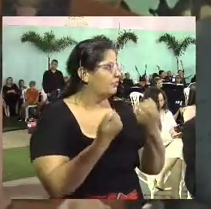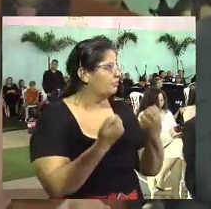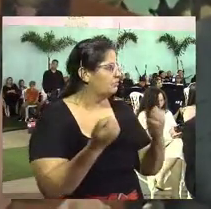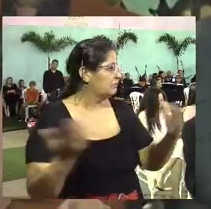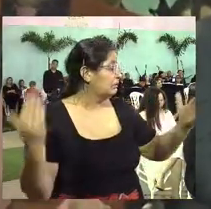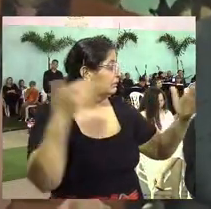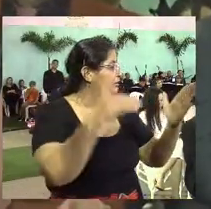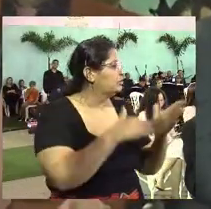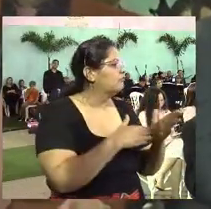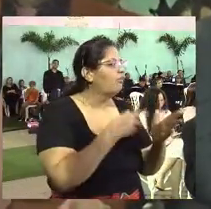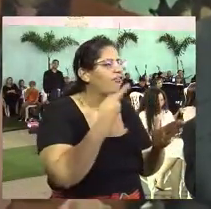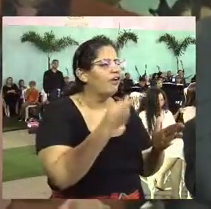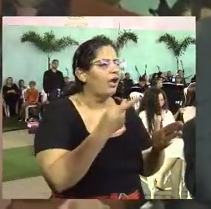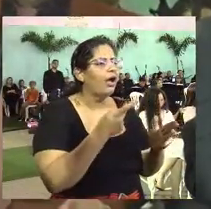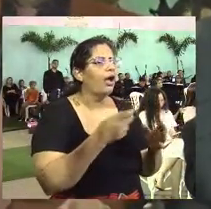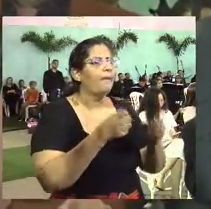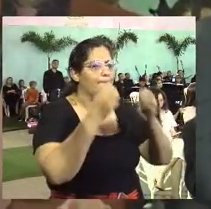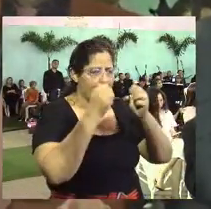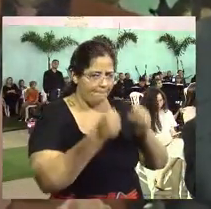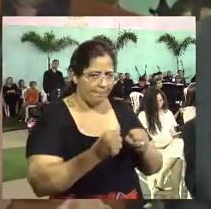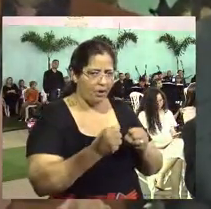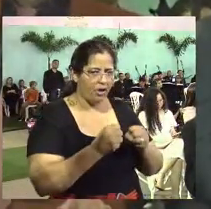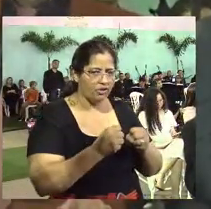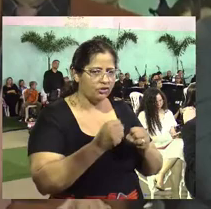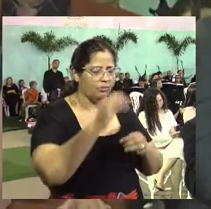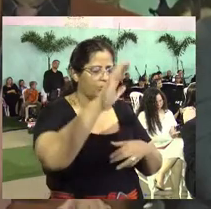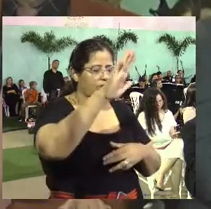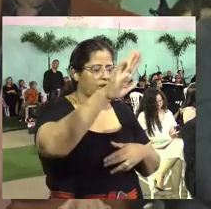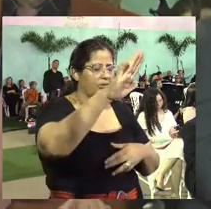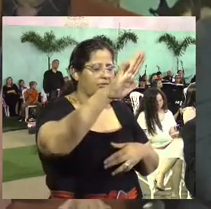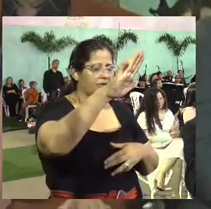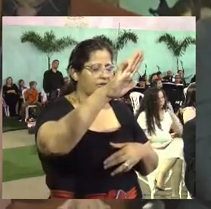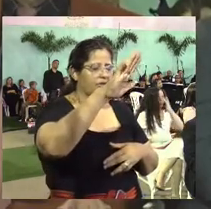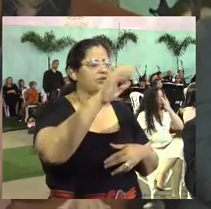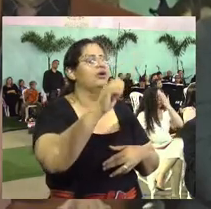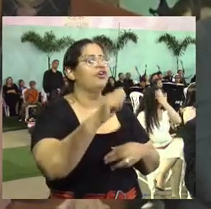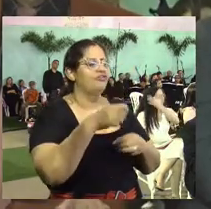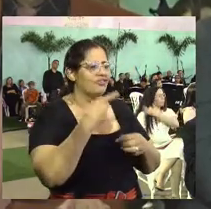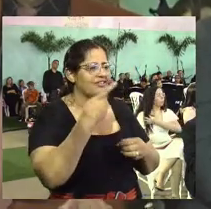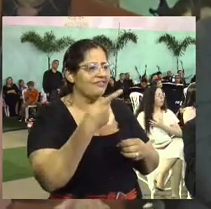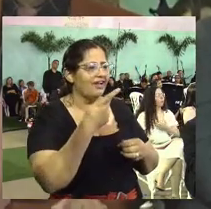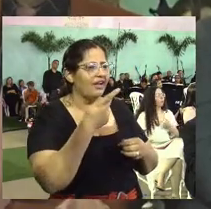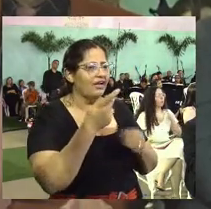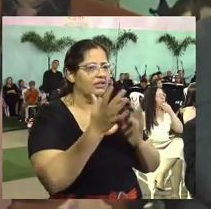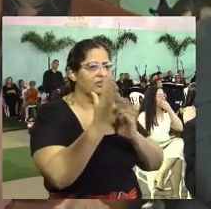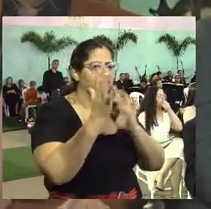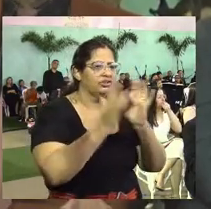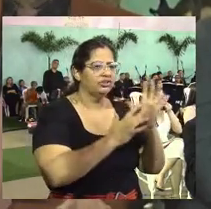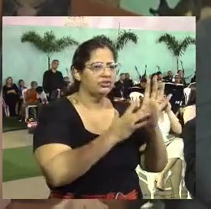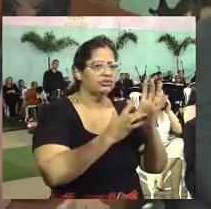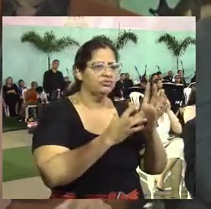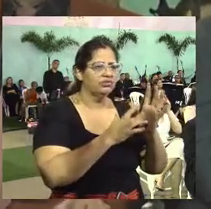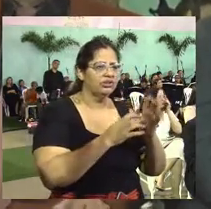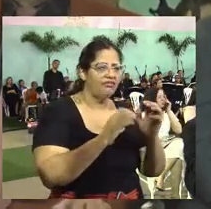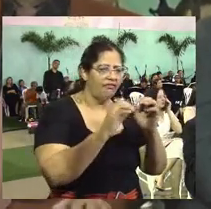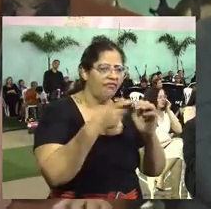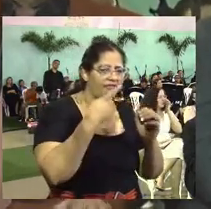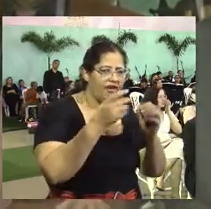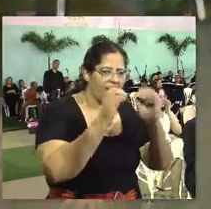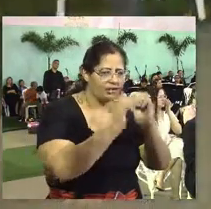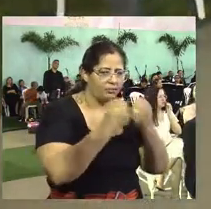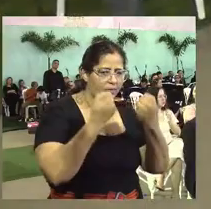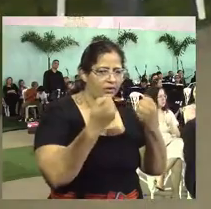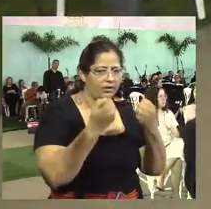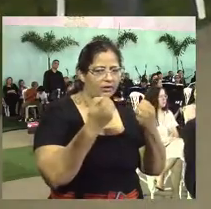chega lá vai dizer posso orar por você tem mas você Jesus é o pão Vivo que desceu do céu você tá na padaria fala de pão